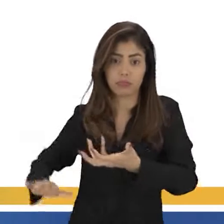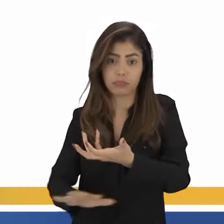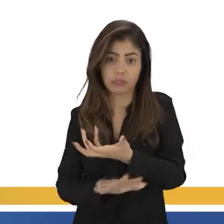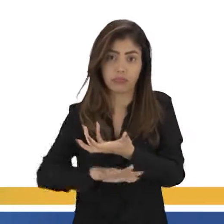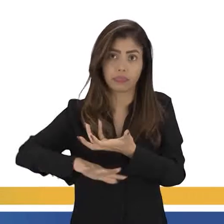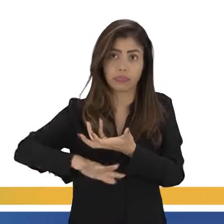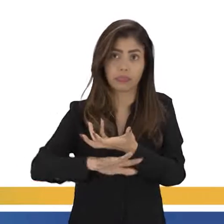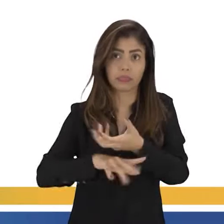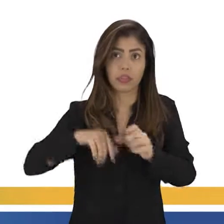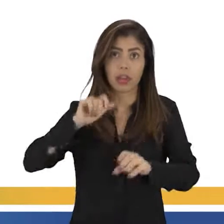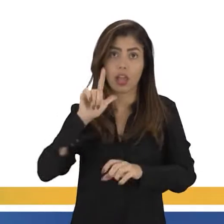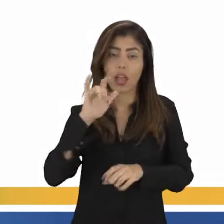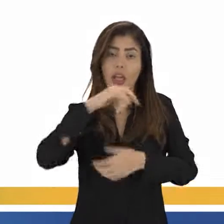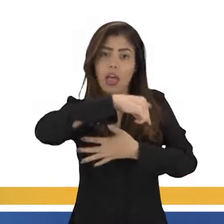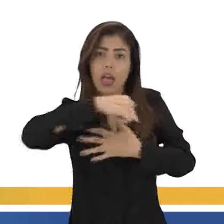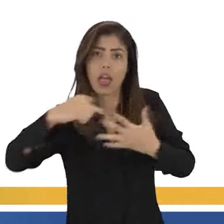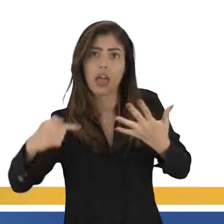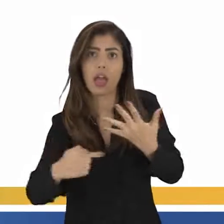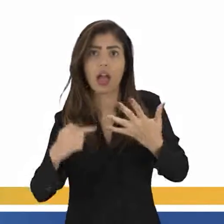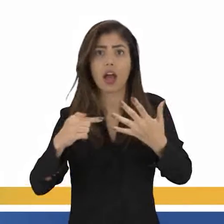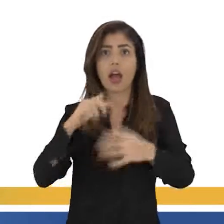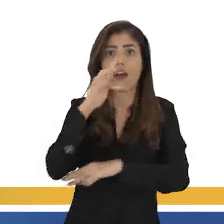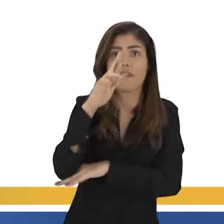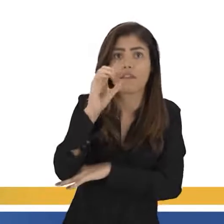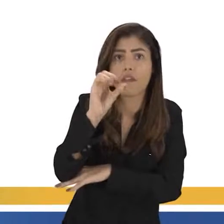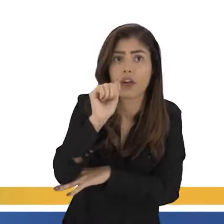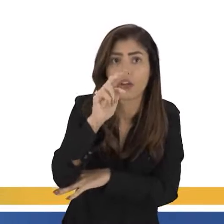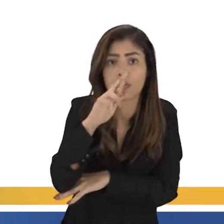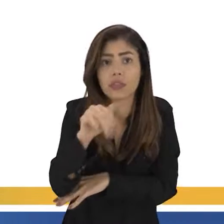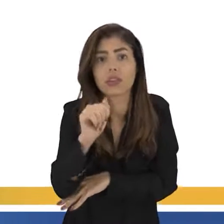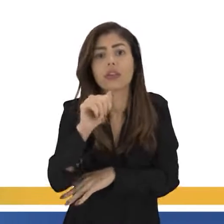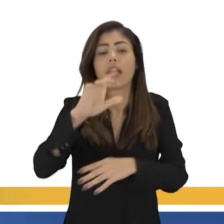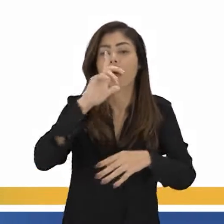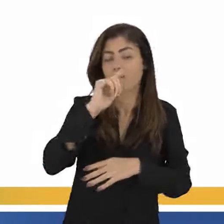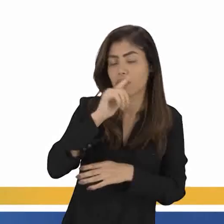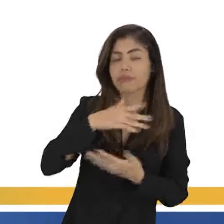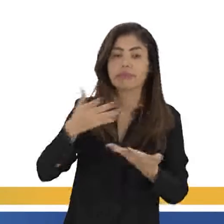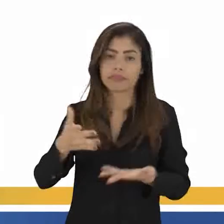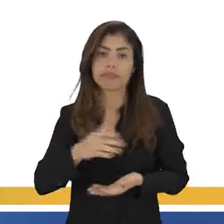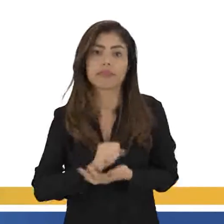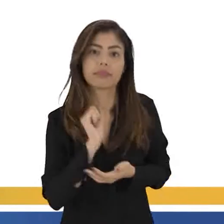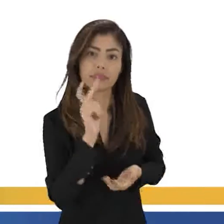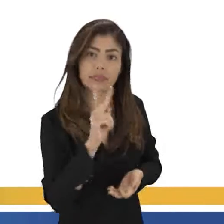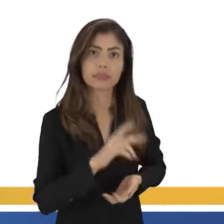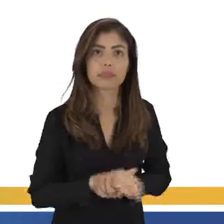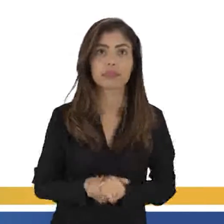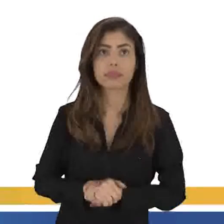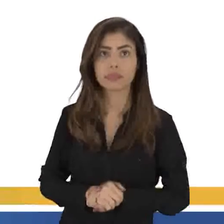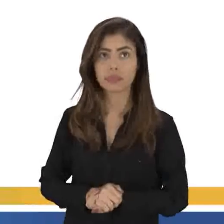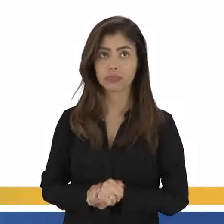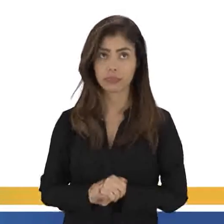caso são os elementos fósforo e a água, ok?